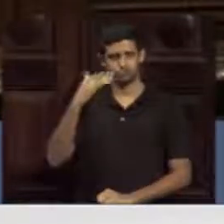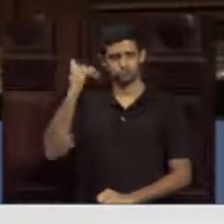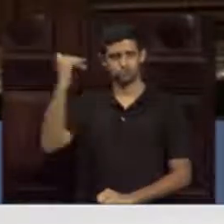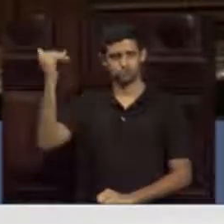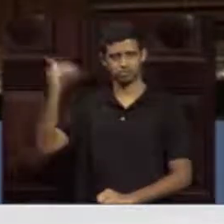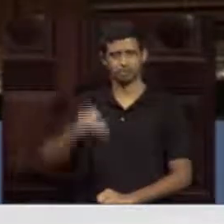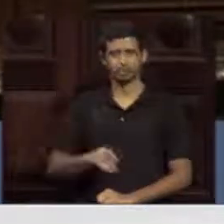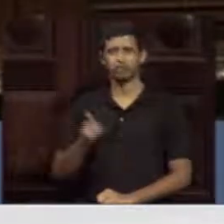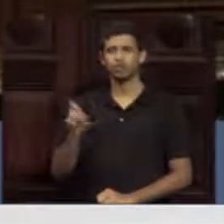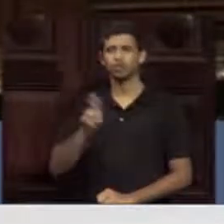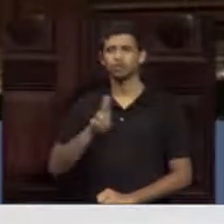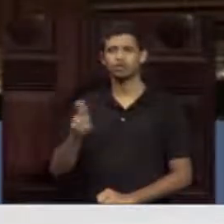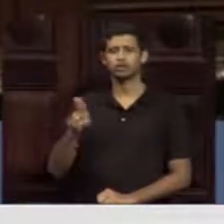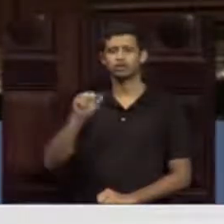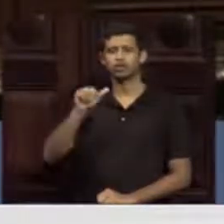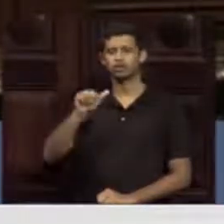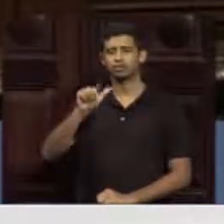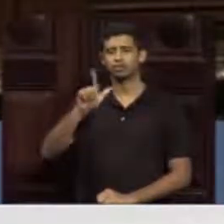Alberto Dines,